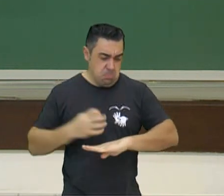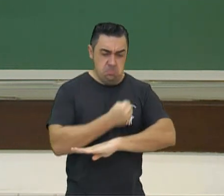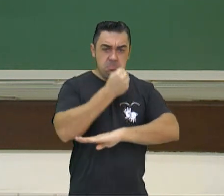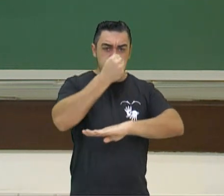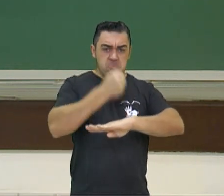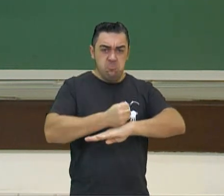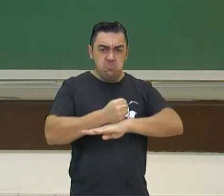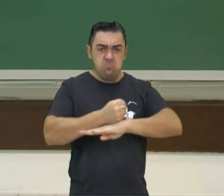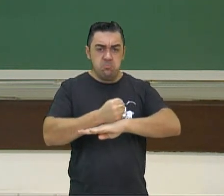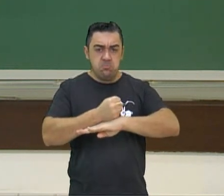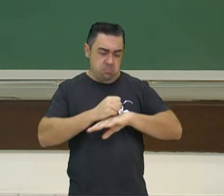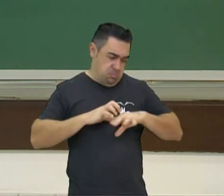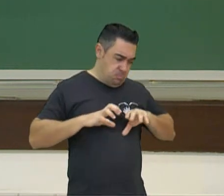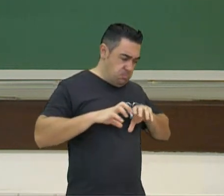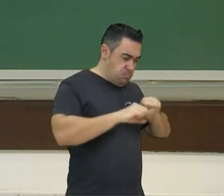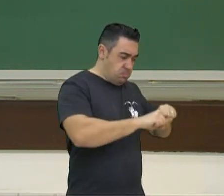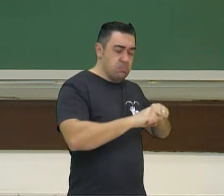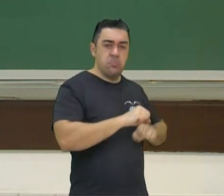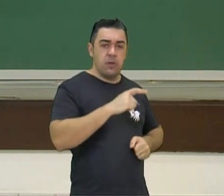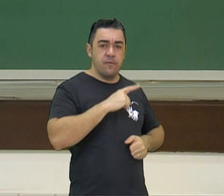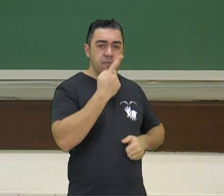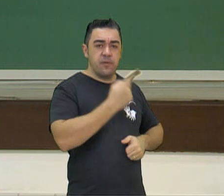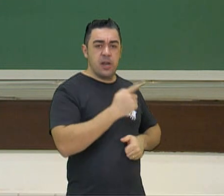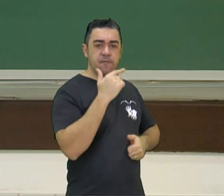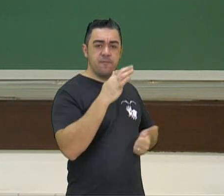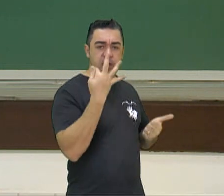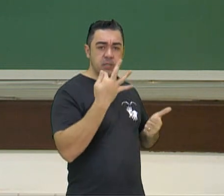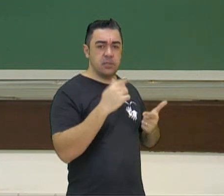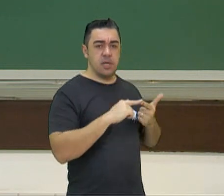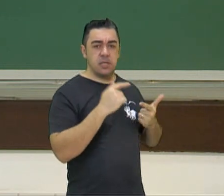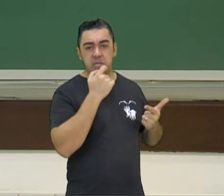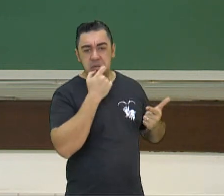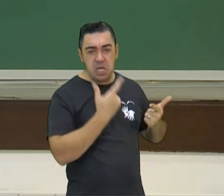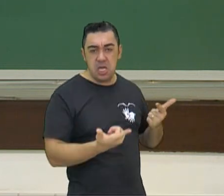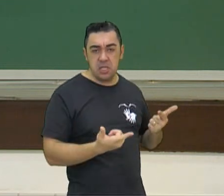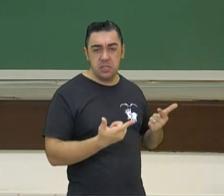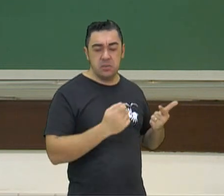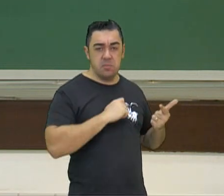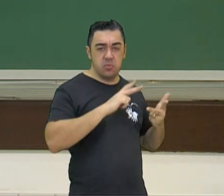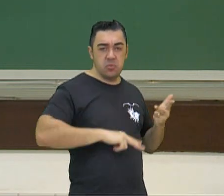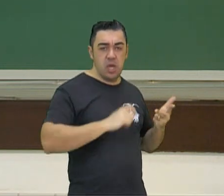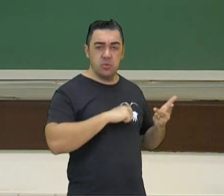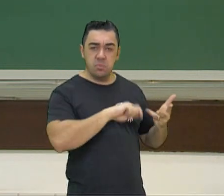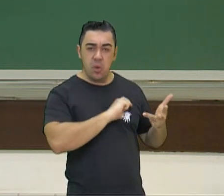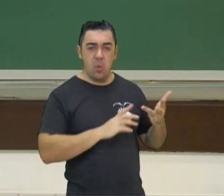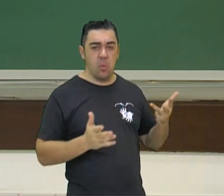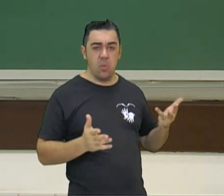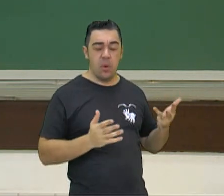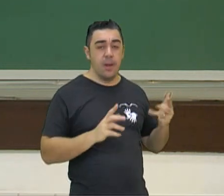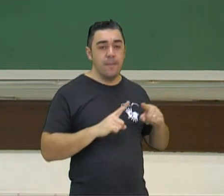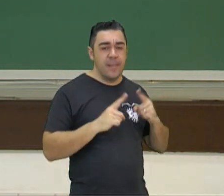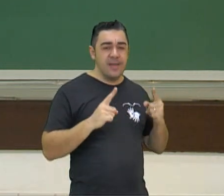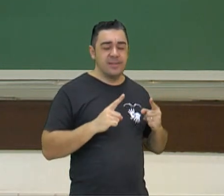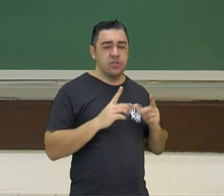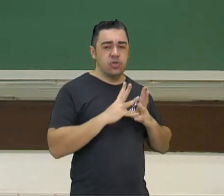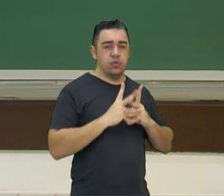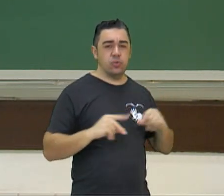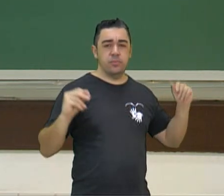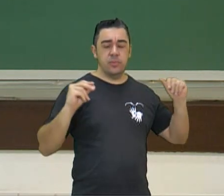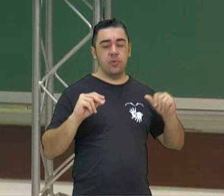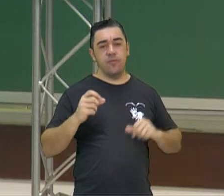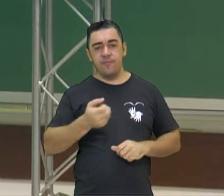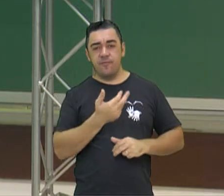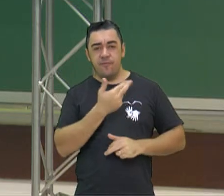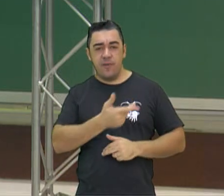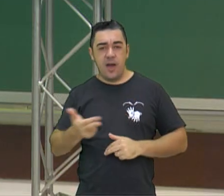você tem que falar a minha língua, ou francês, ou português, ou inglês. E é claro que muitas desapareceram. Mas esse mapa é para